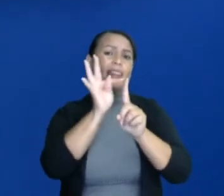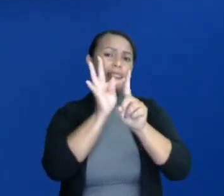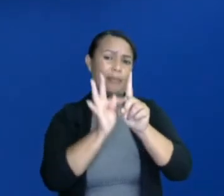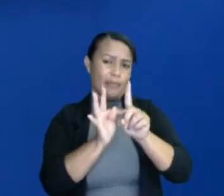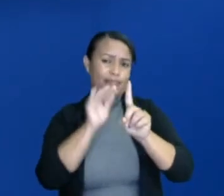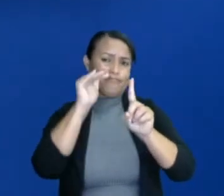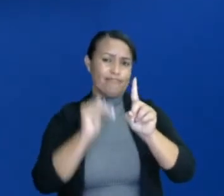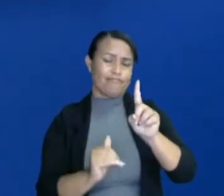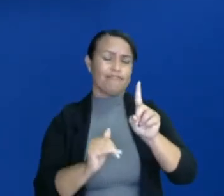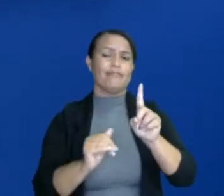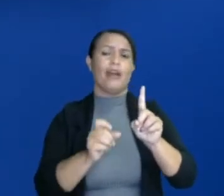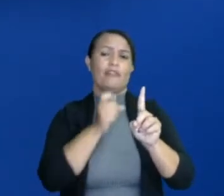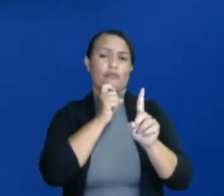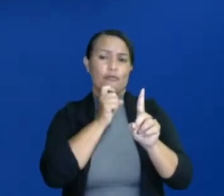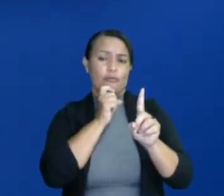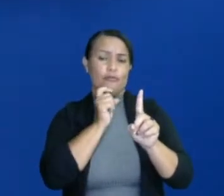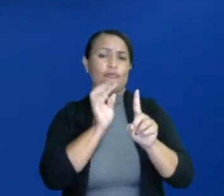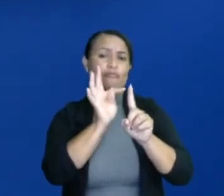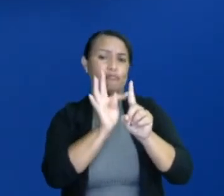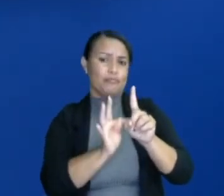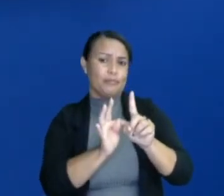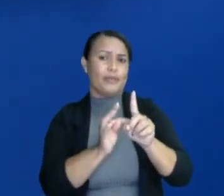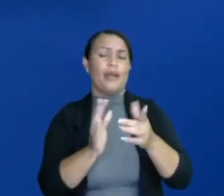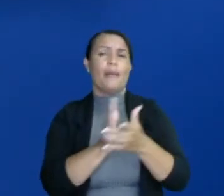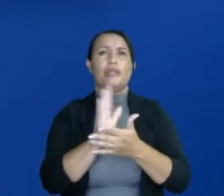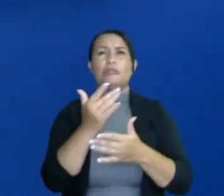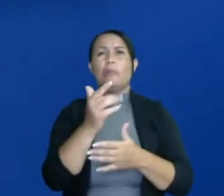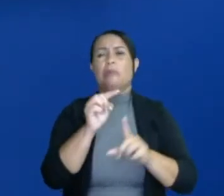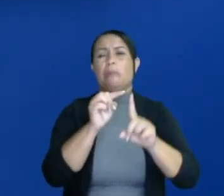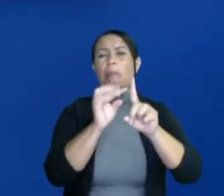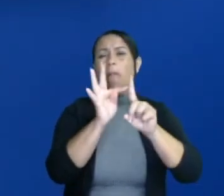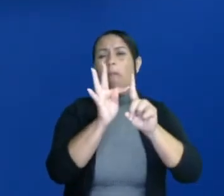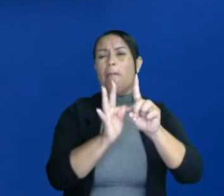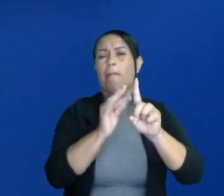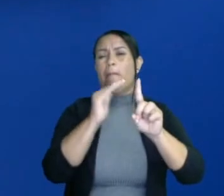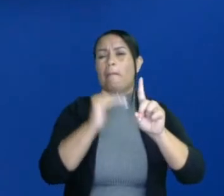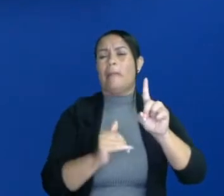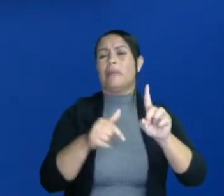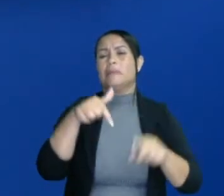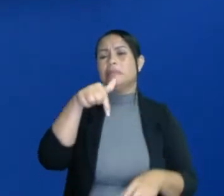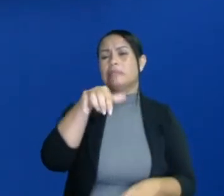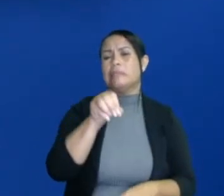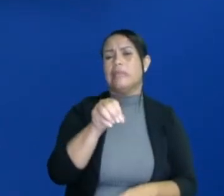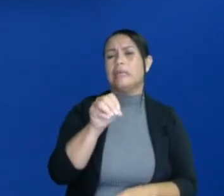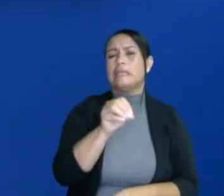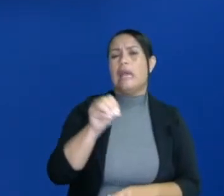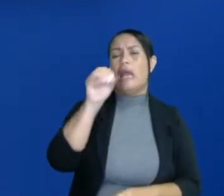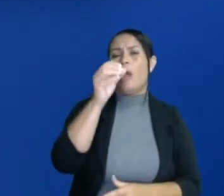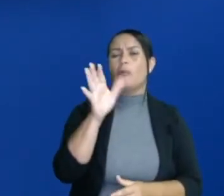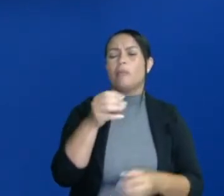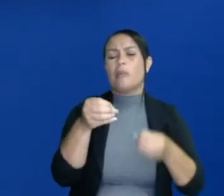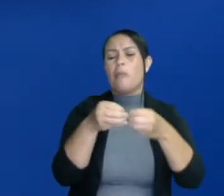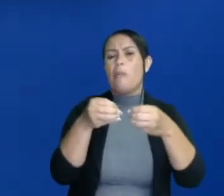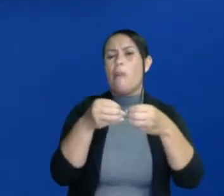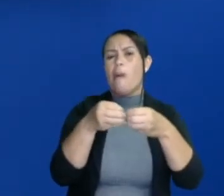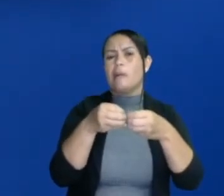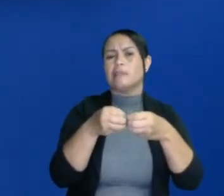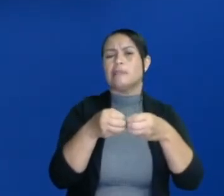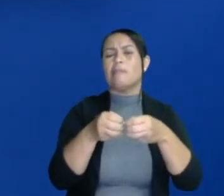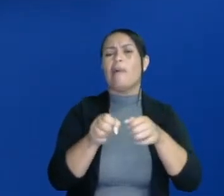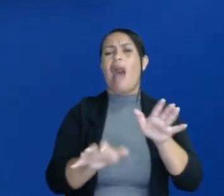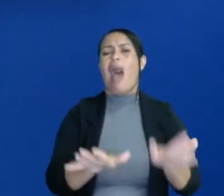são muito baixas, né? Você tem temperaturas aí recorde de menos 70 graus em regiões próximas à Antártica ou coisa do gênero,